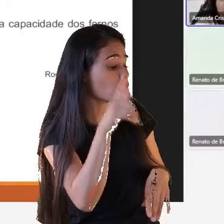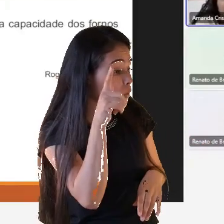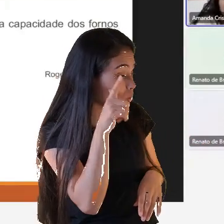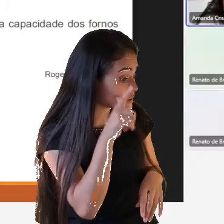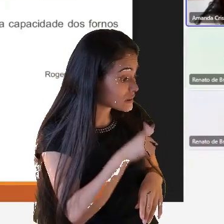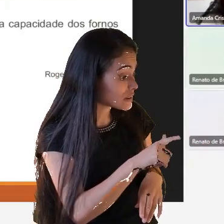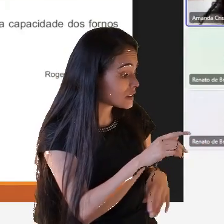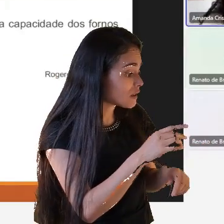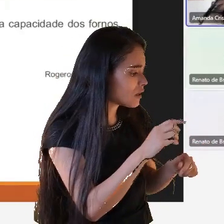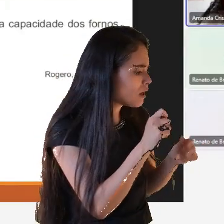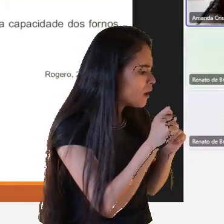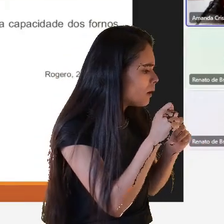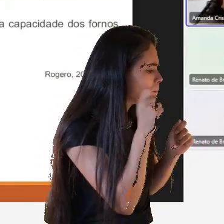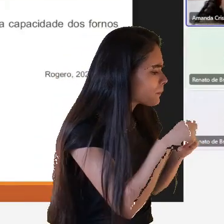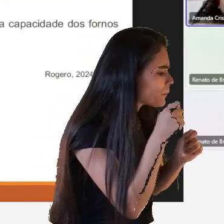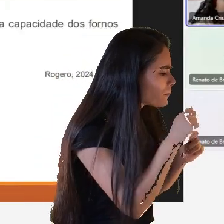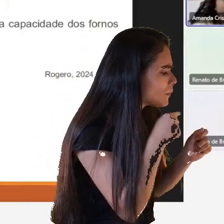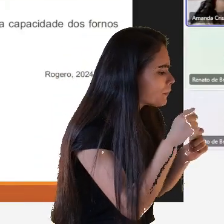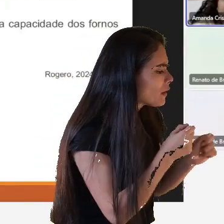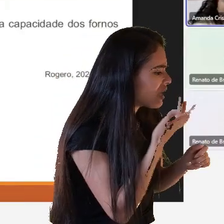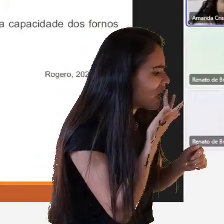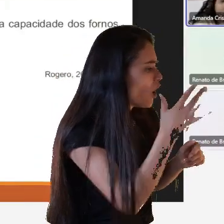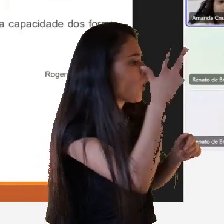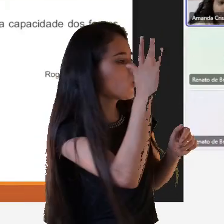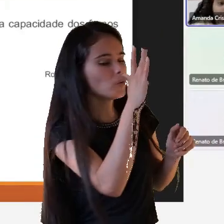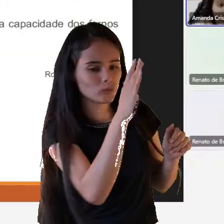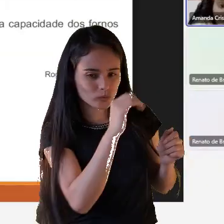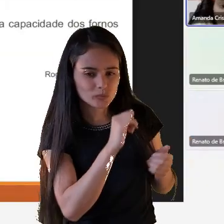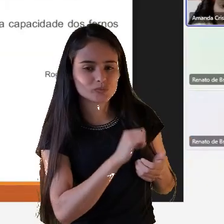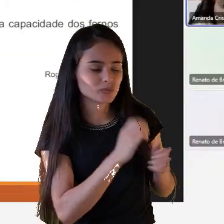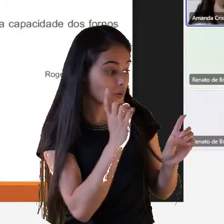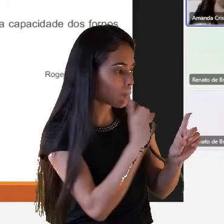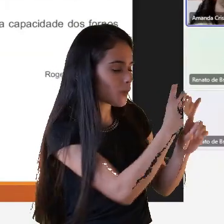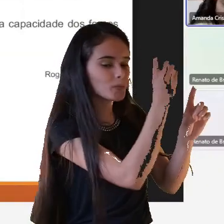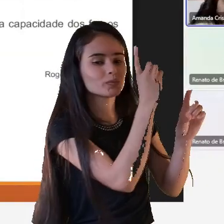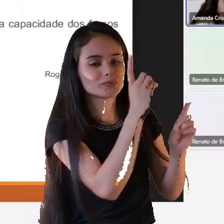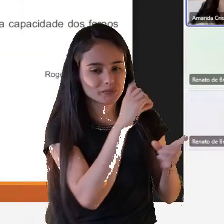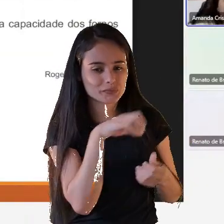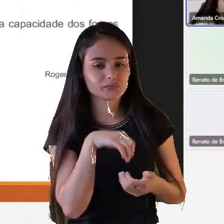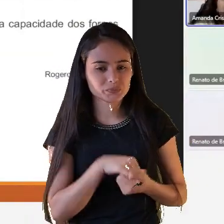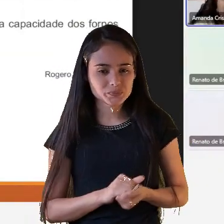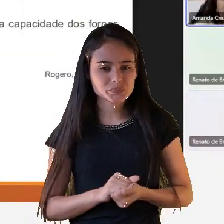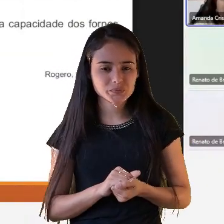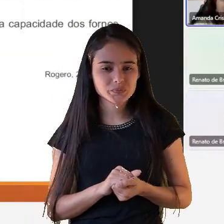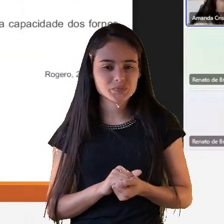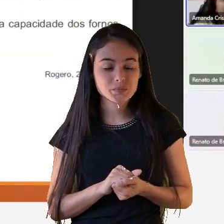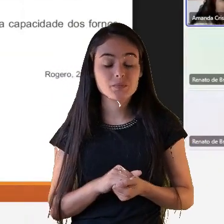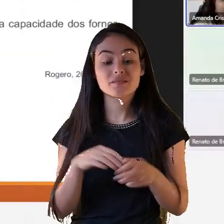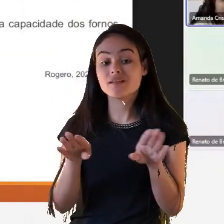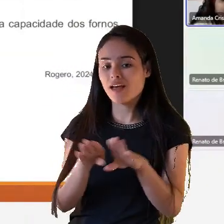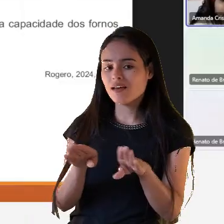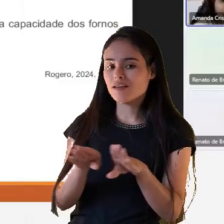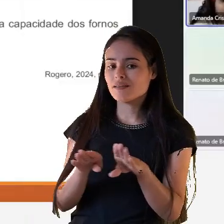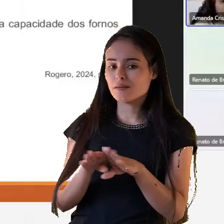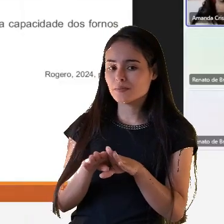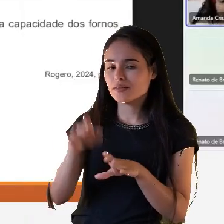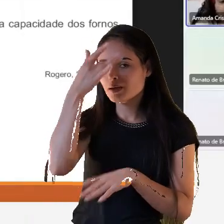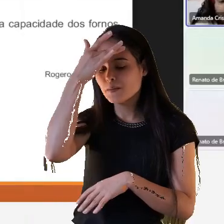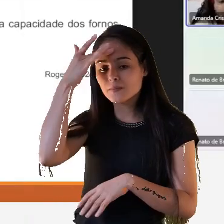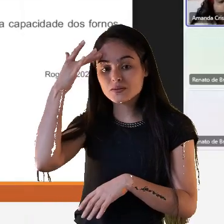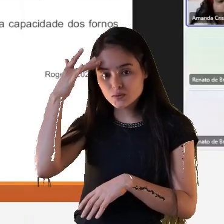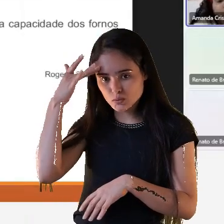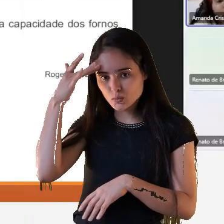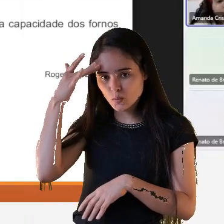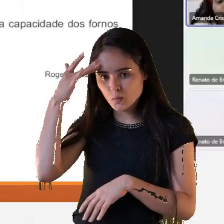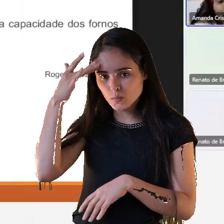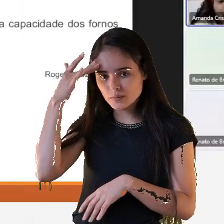importantes, como mestre de açúcar, que era o cargo mais importante que existia, né? Ali no